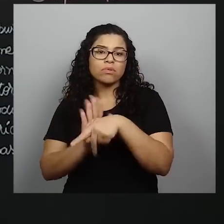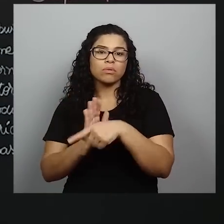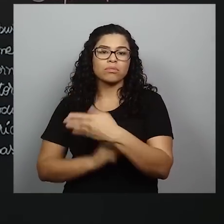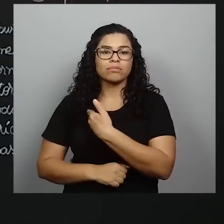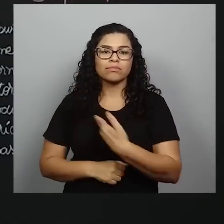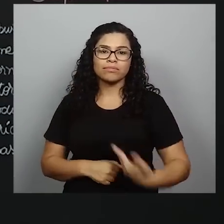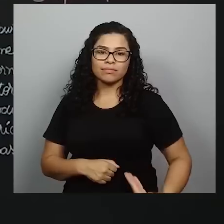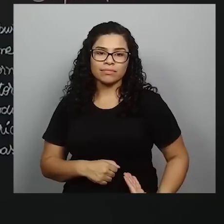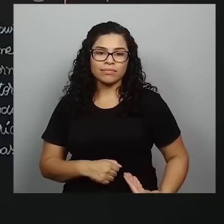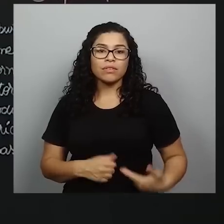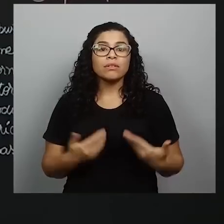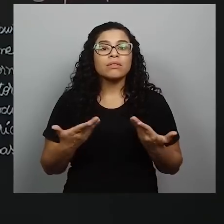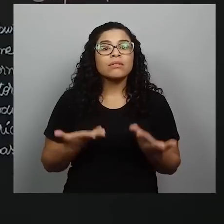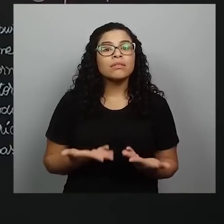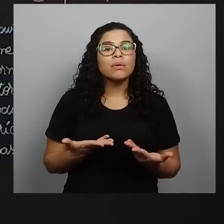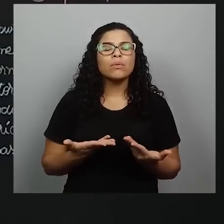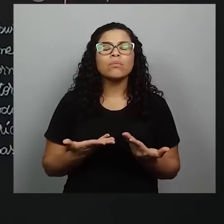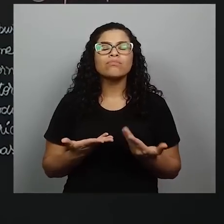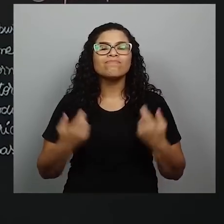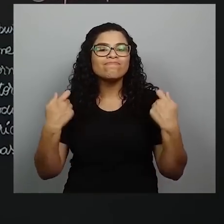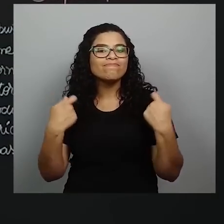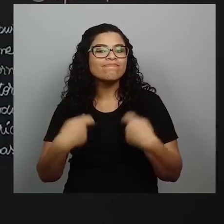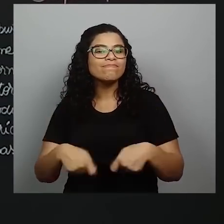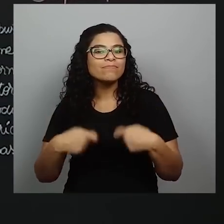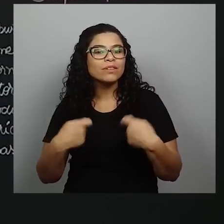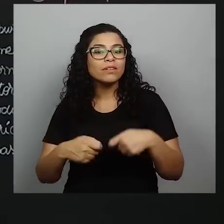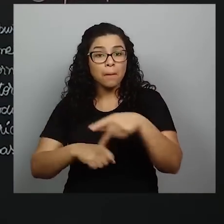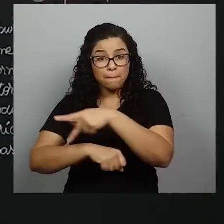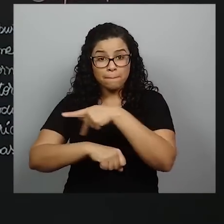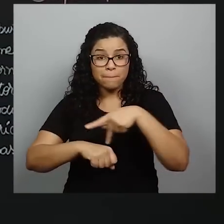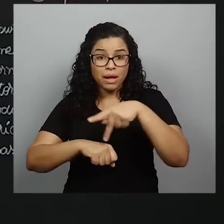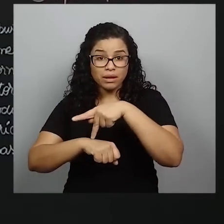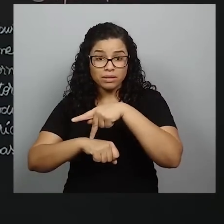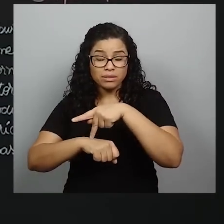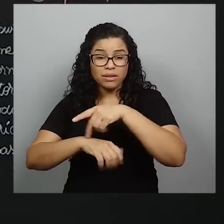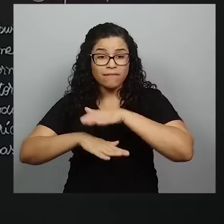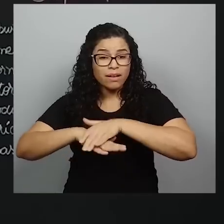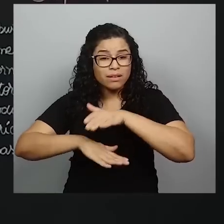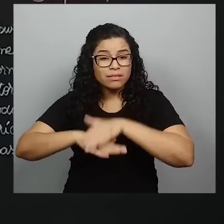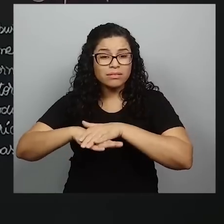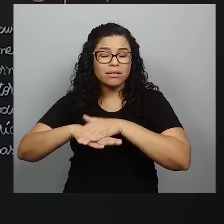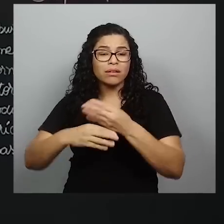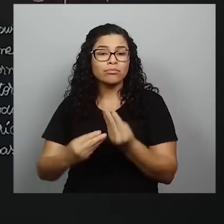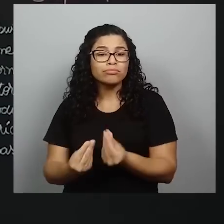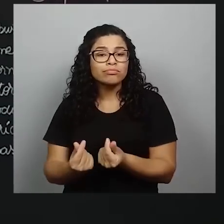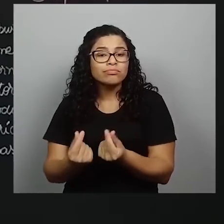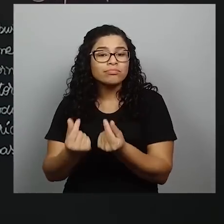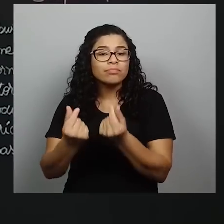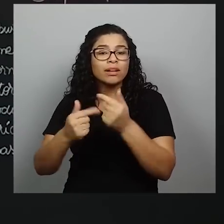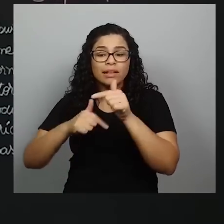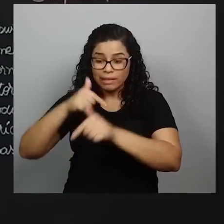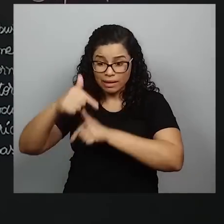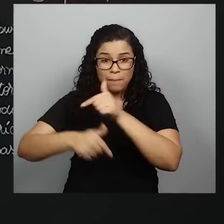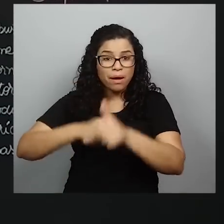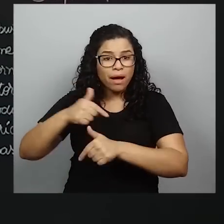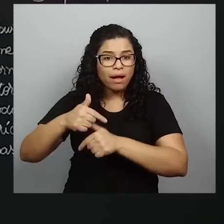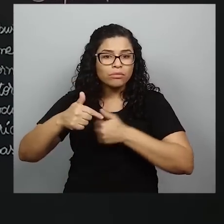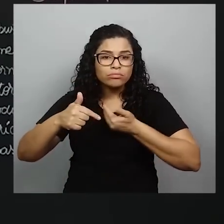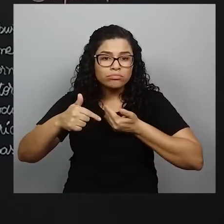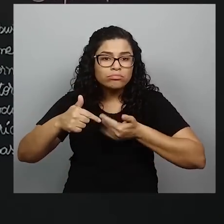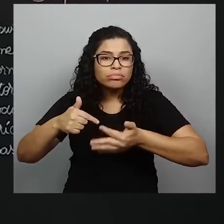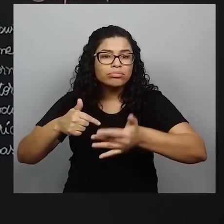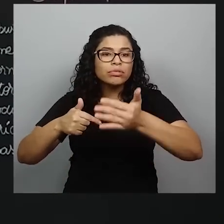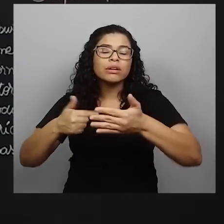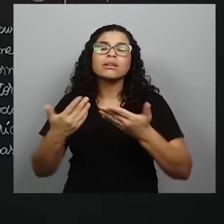governo. Então, quando há uma necessidade do país em geração de renda, em geração de emprego